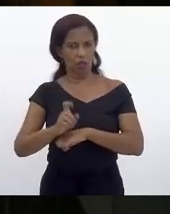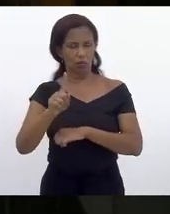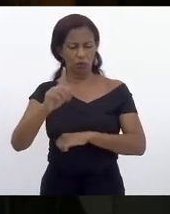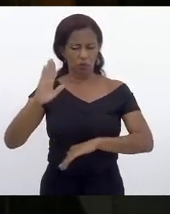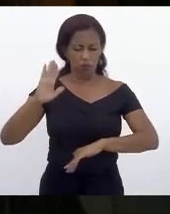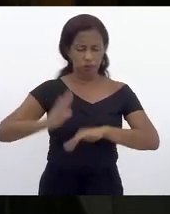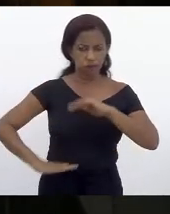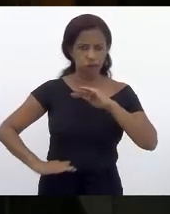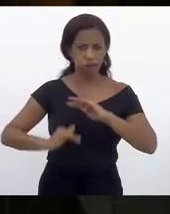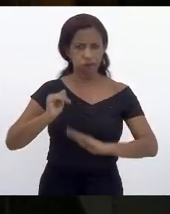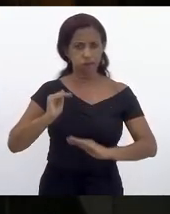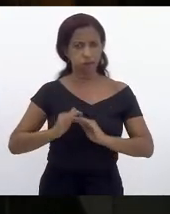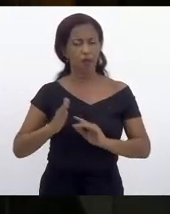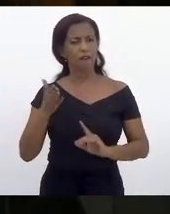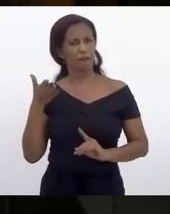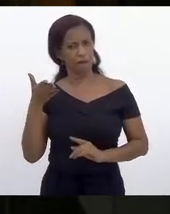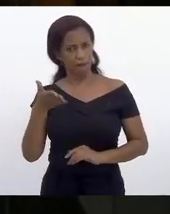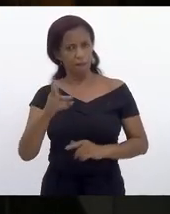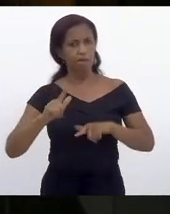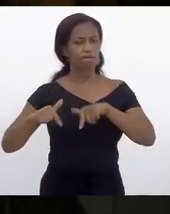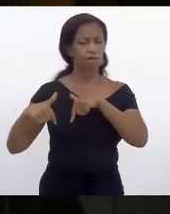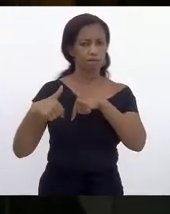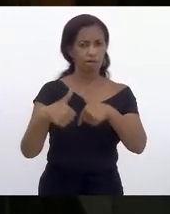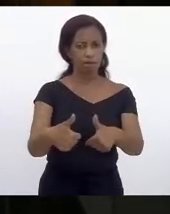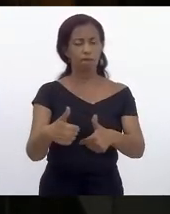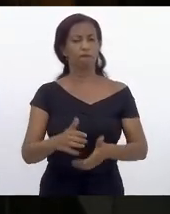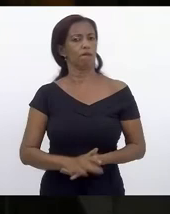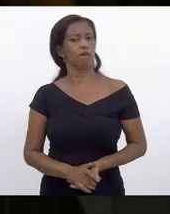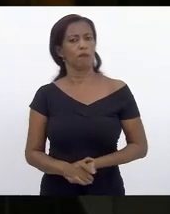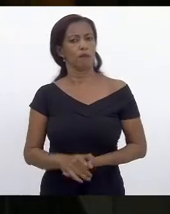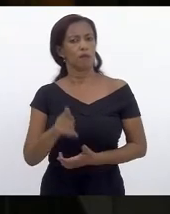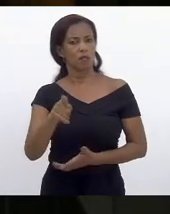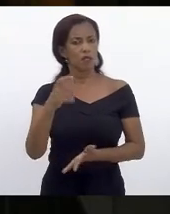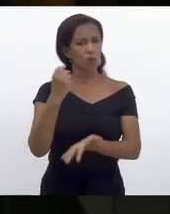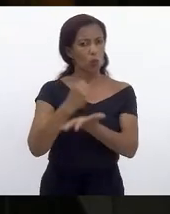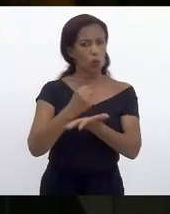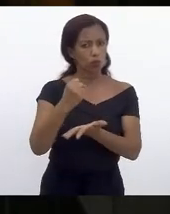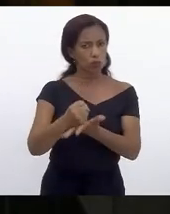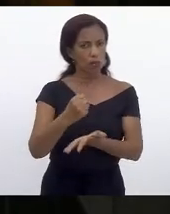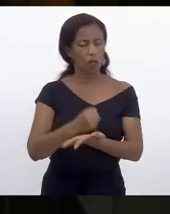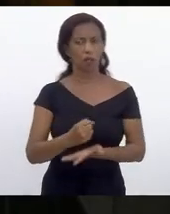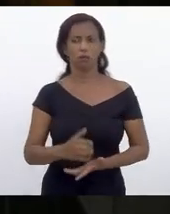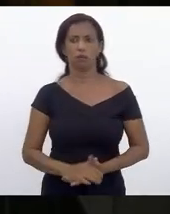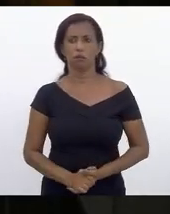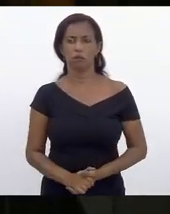competência, irá intervir nesse contrato,